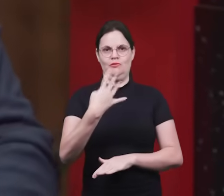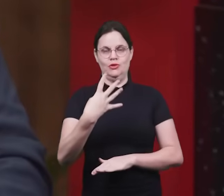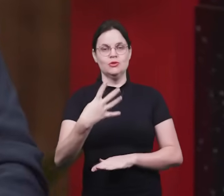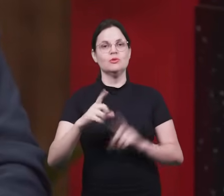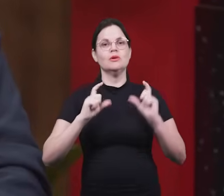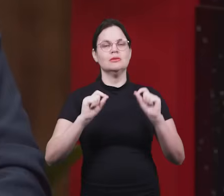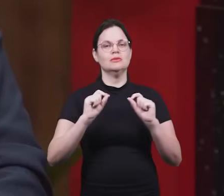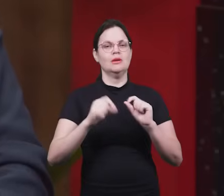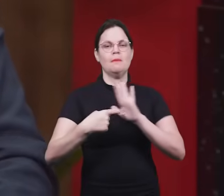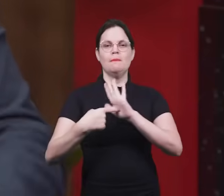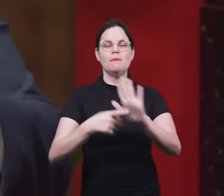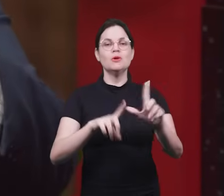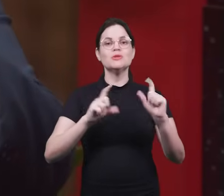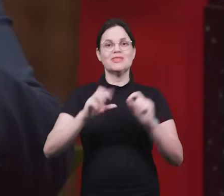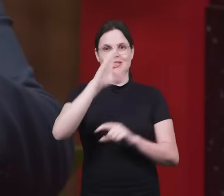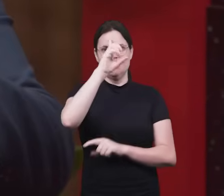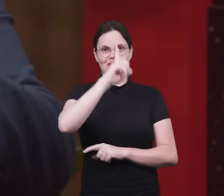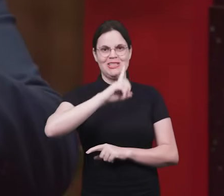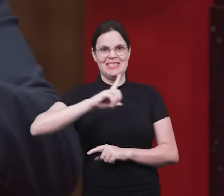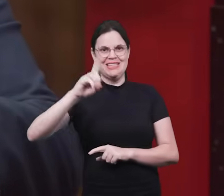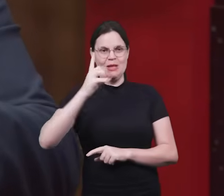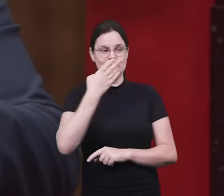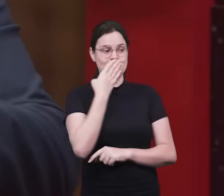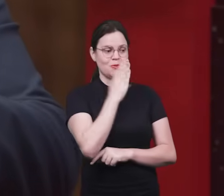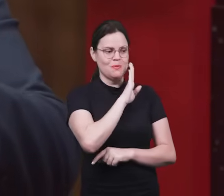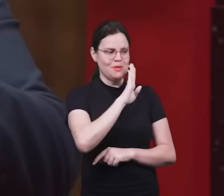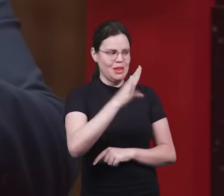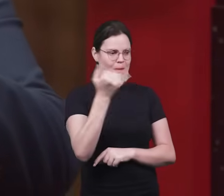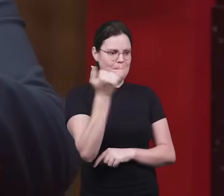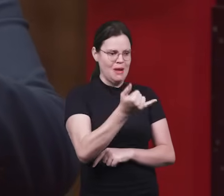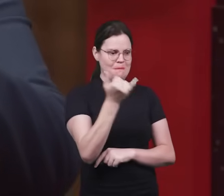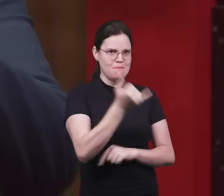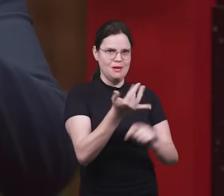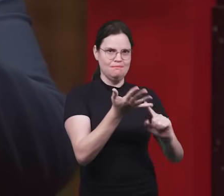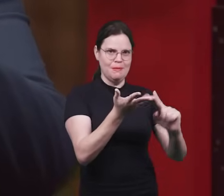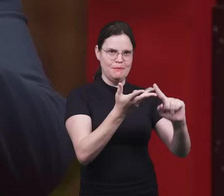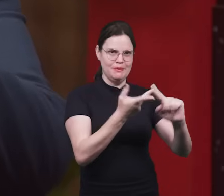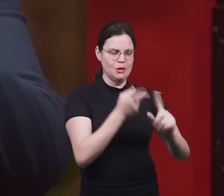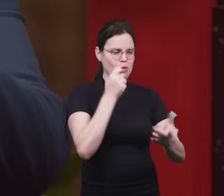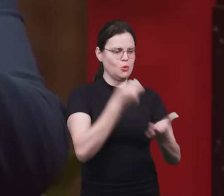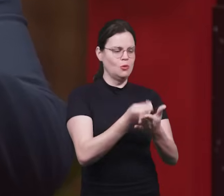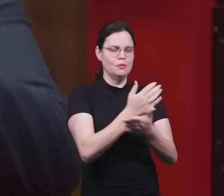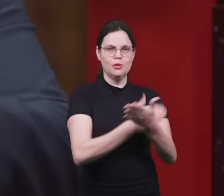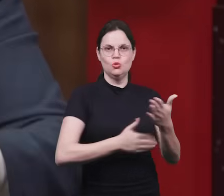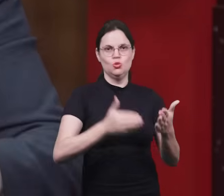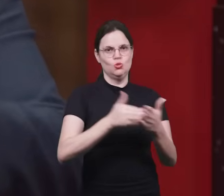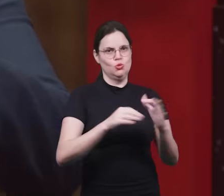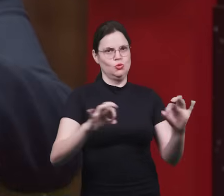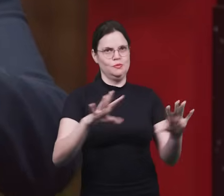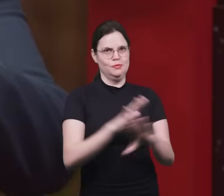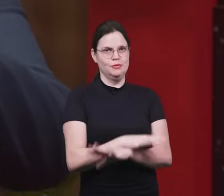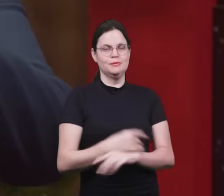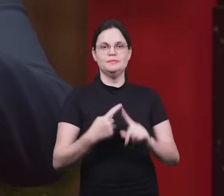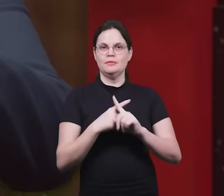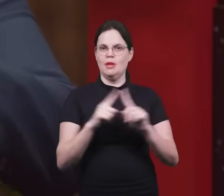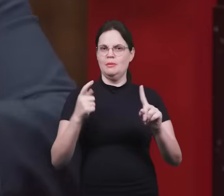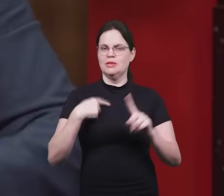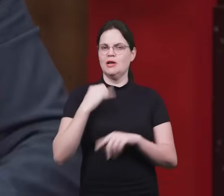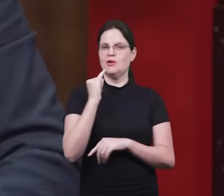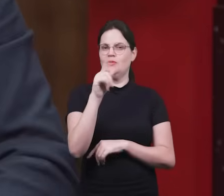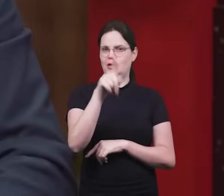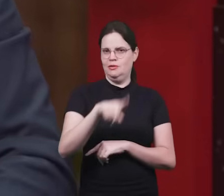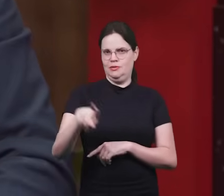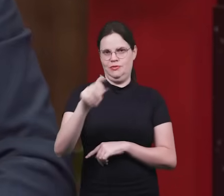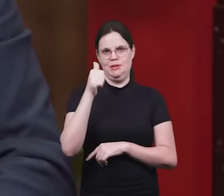com Israel. Glória a Deus. Mas um ponto interessante que nós queremos aqui frisar até para você, meu irmão, o senhor, a